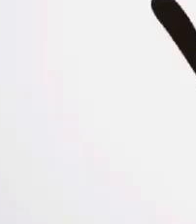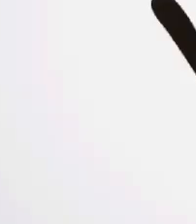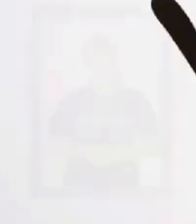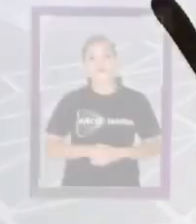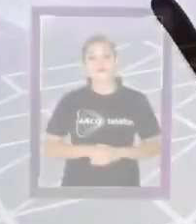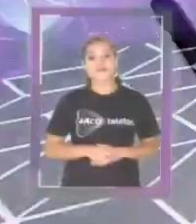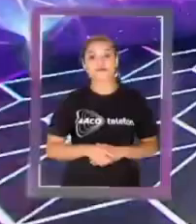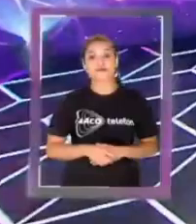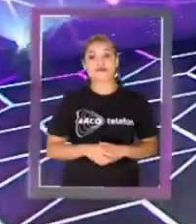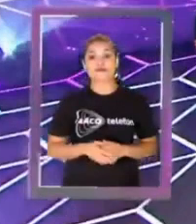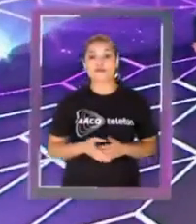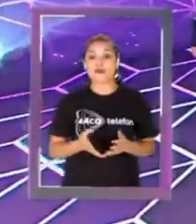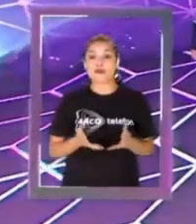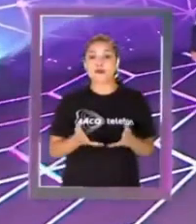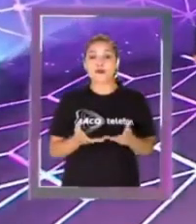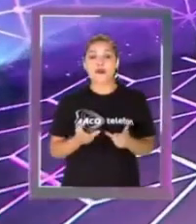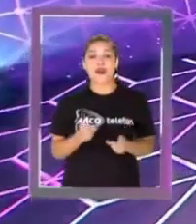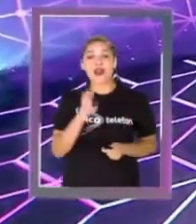Uau!